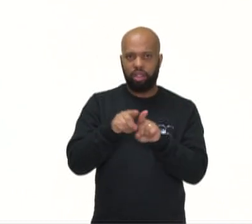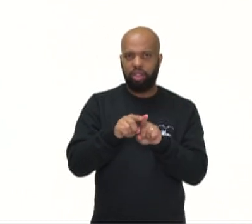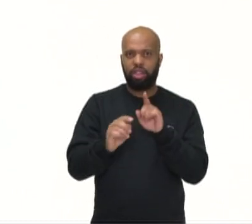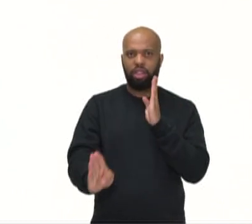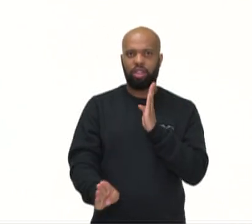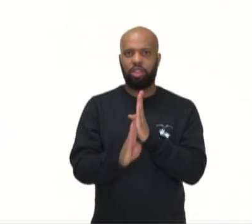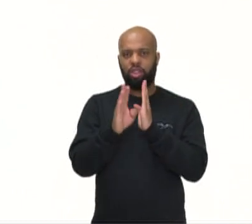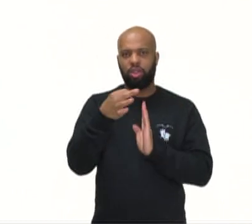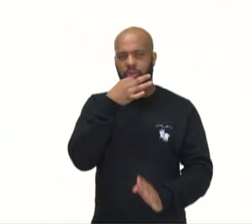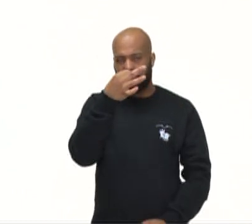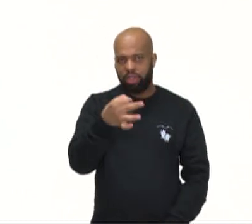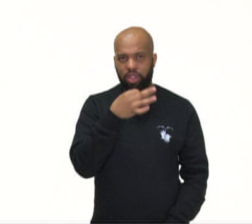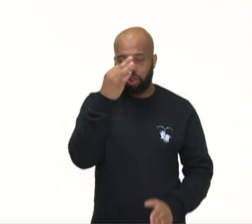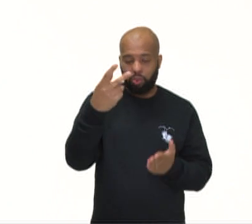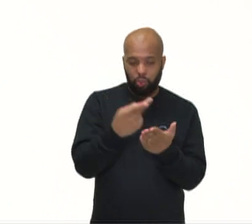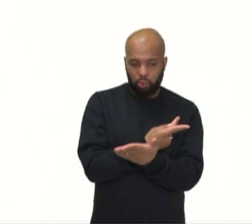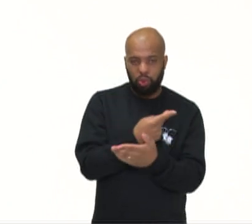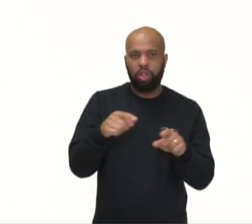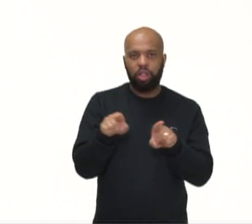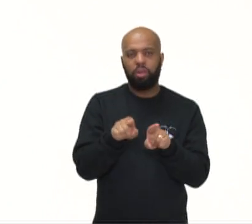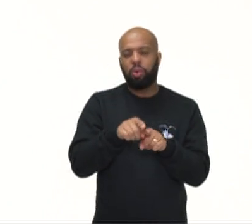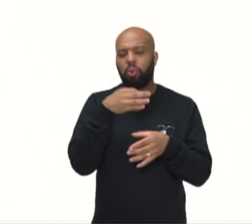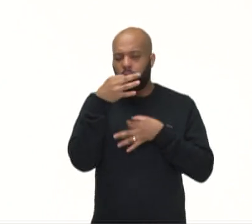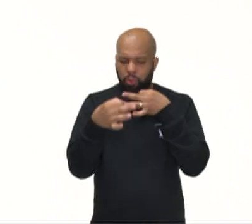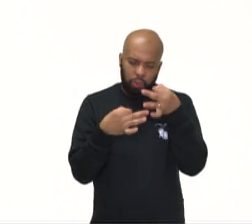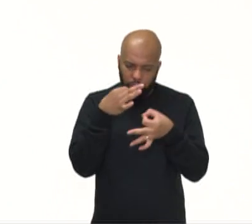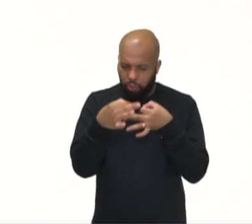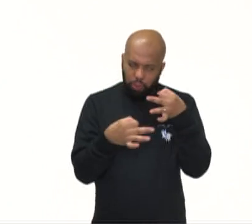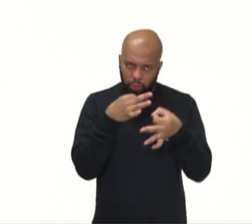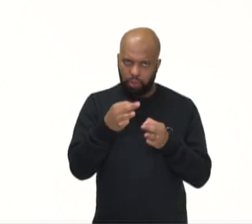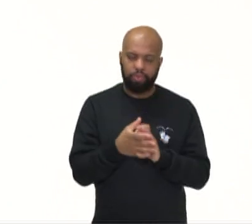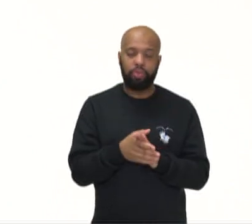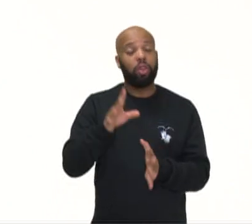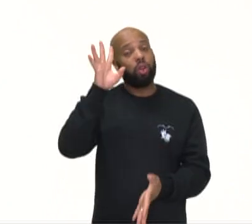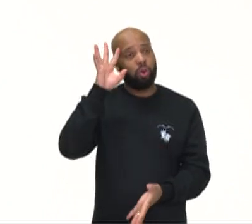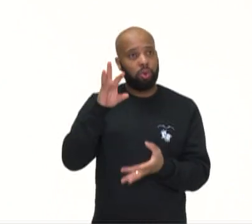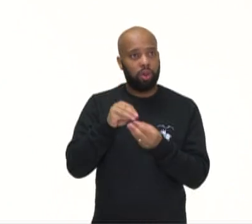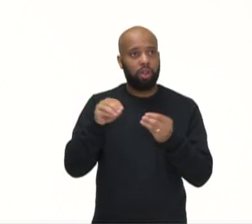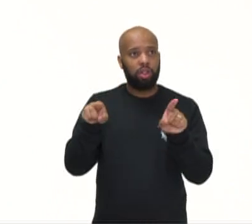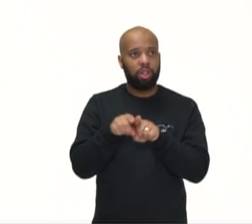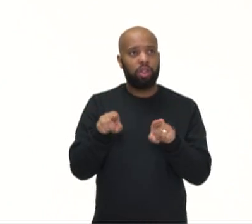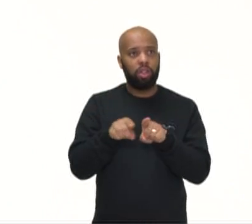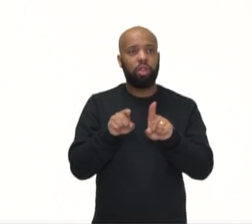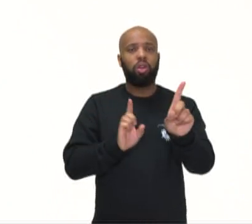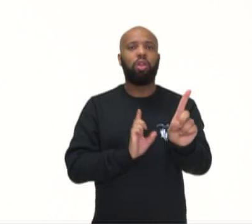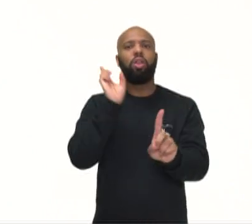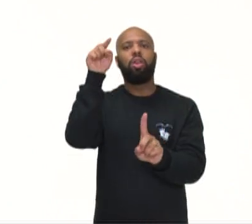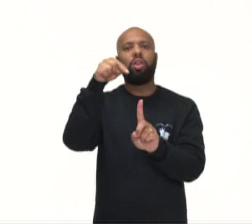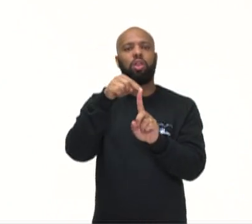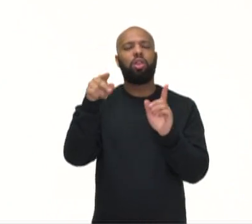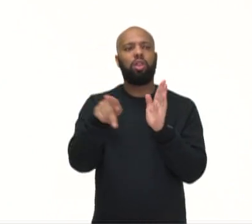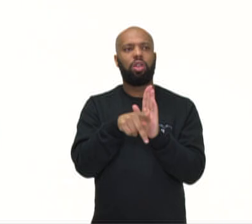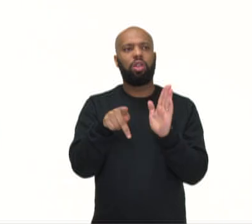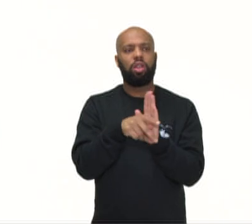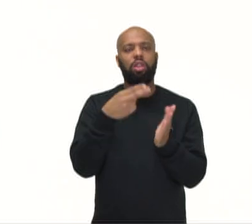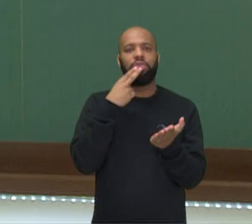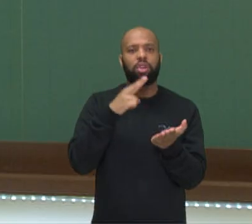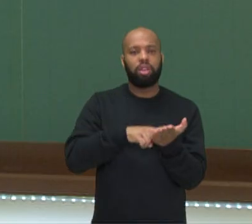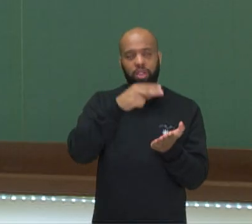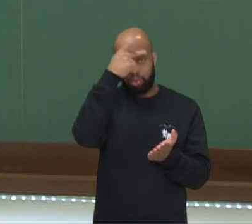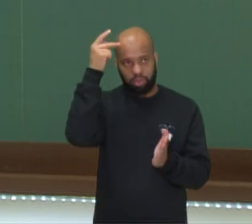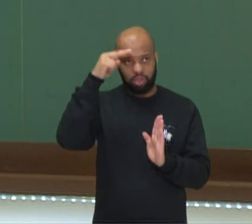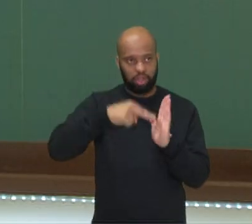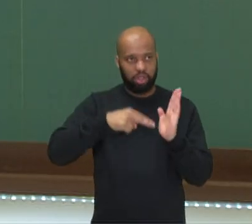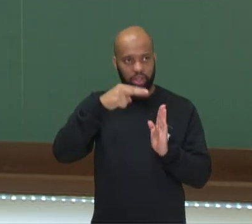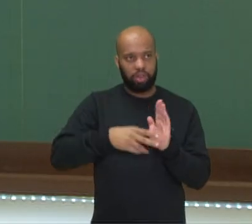opinião, fato e argumentação. Compreendemos o objetivo da carta do leitor.